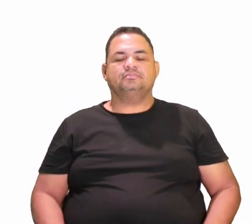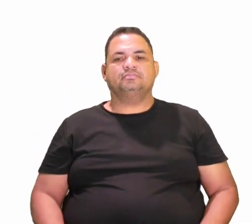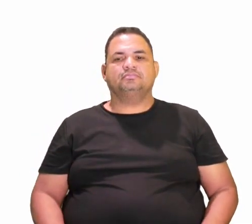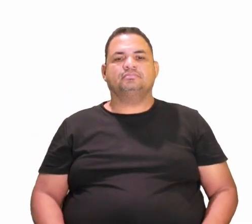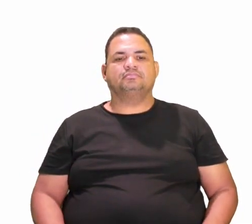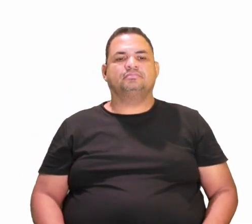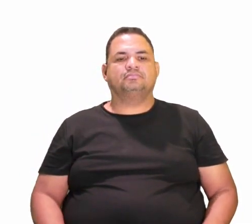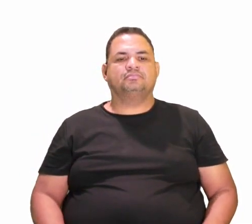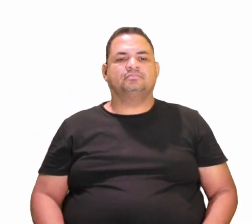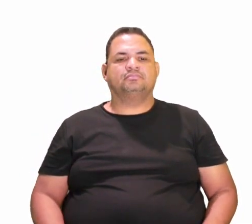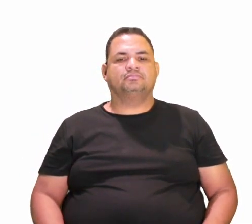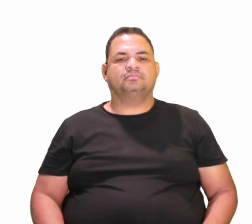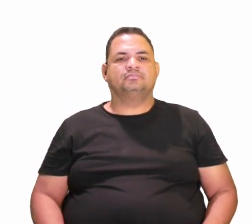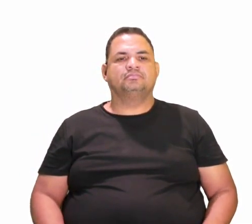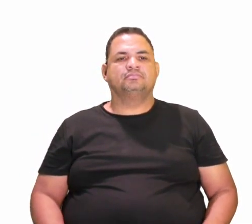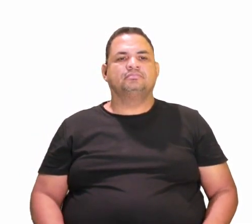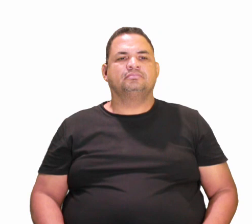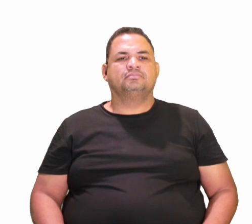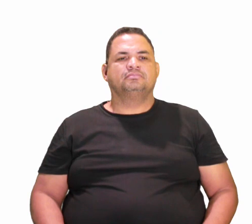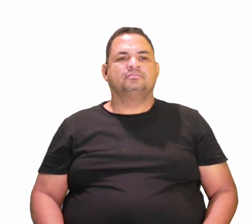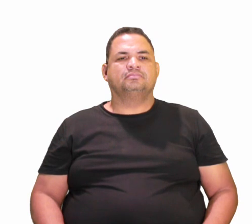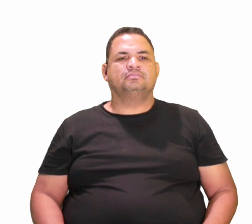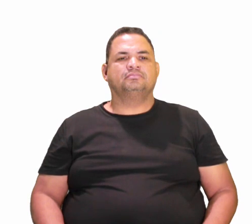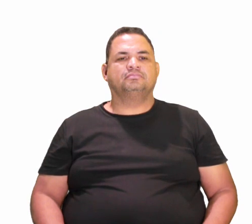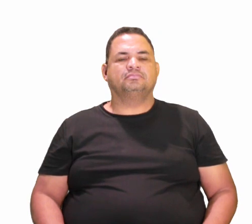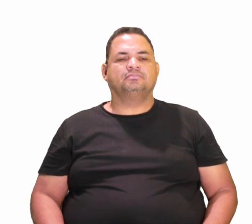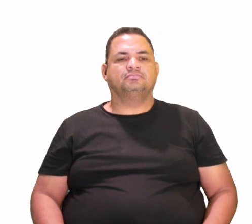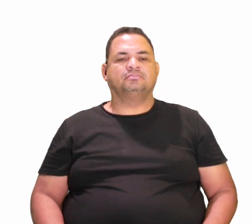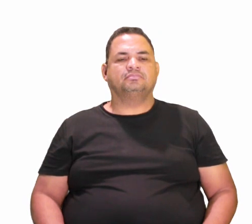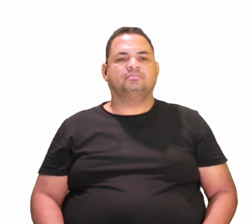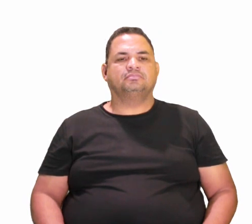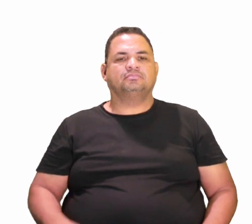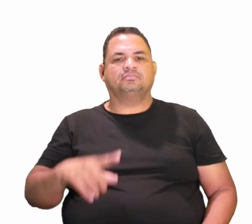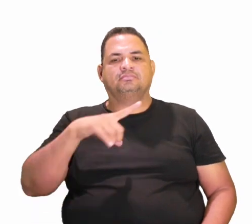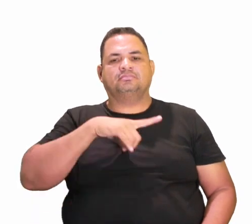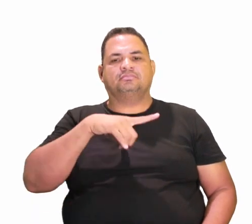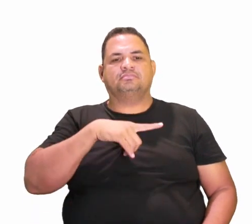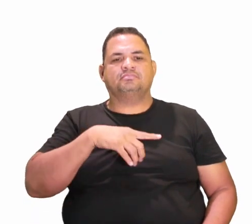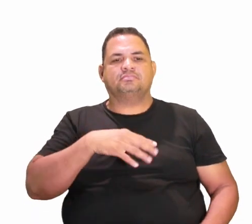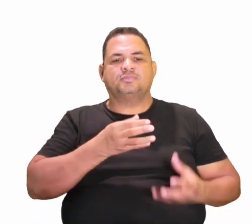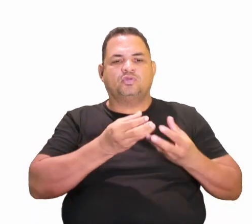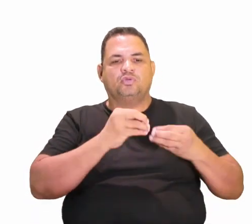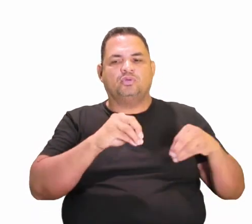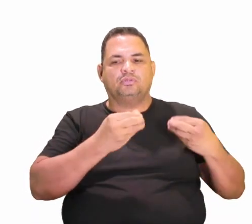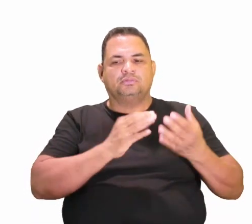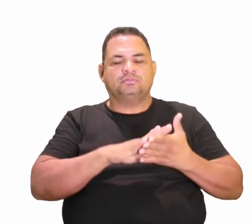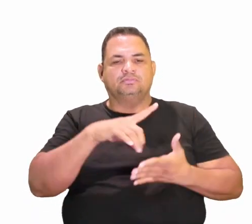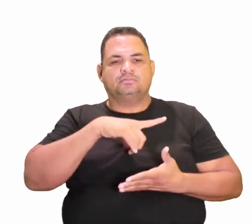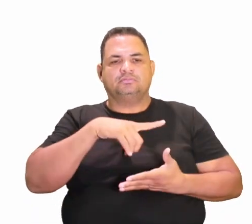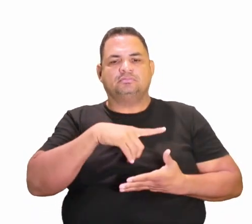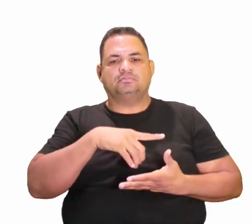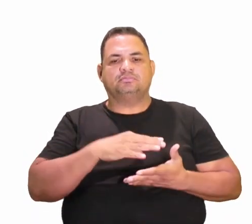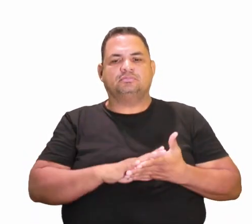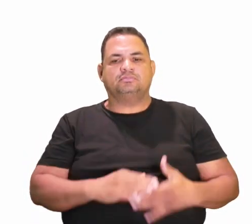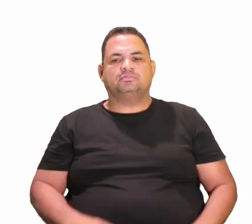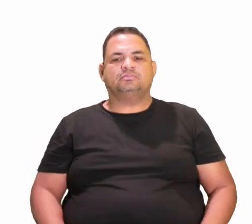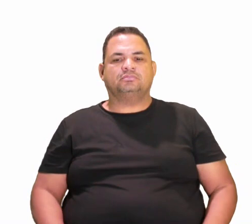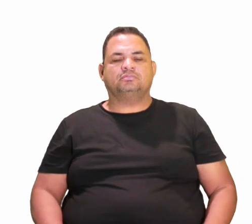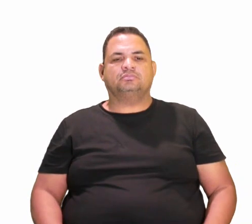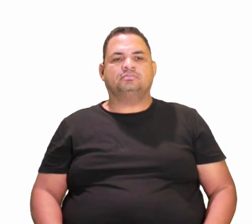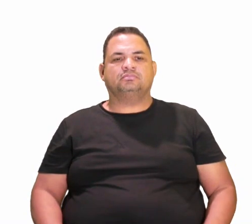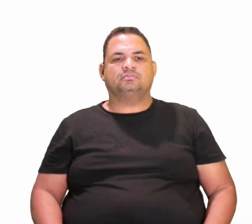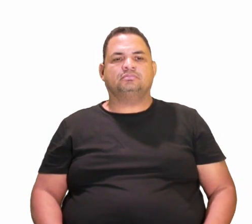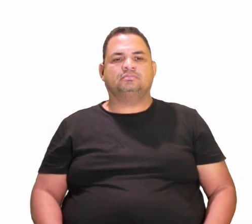inglês. Number one, we have a lot of eggs here. Nós temos vários ovos aqui. Portanto, indica que só pode